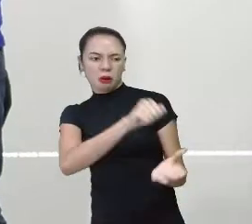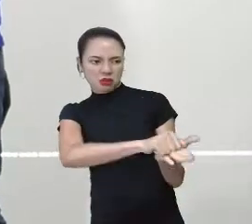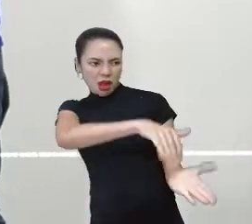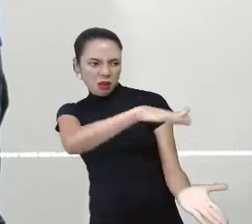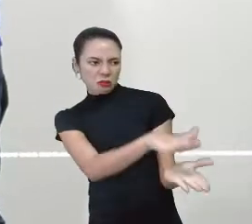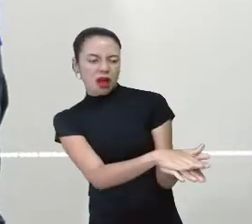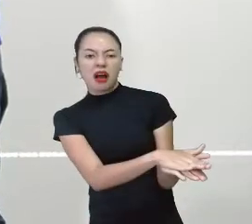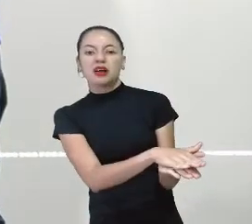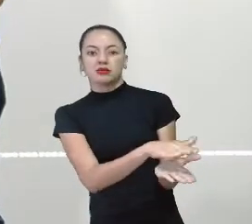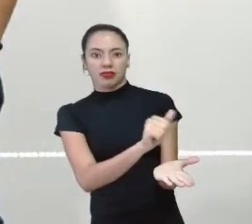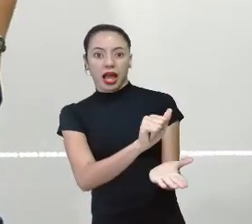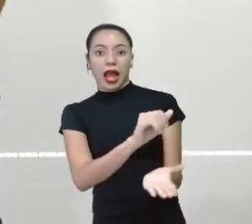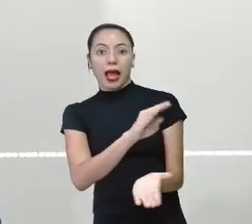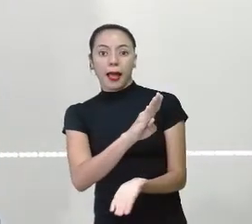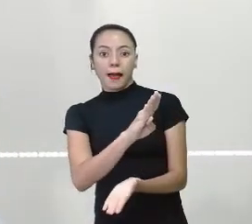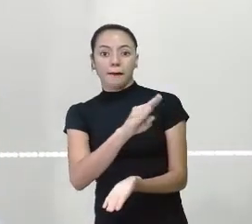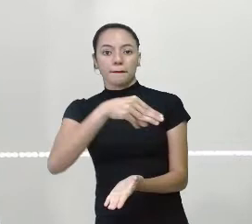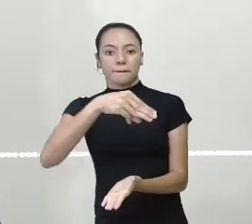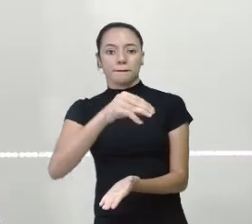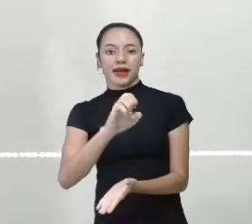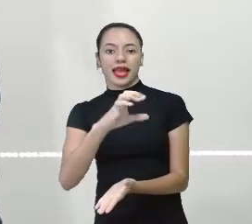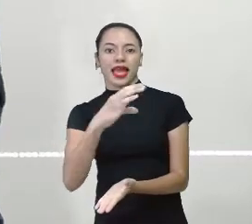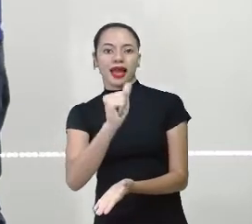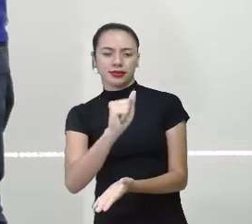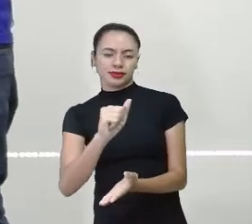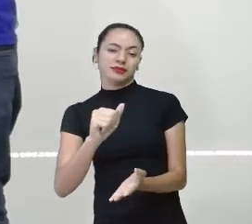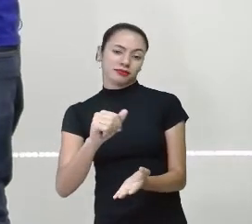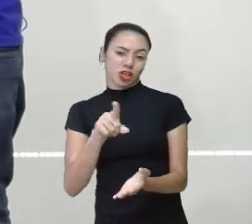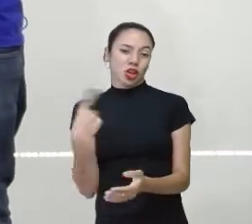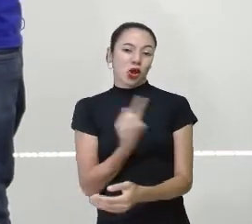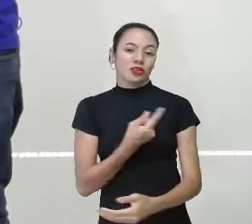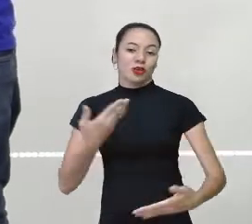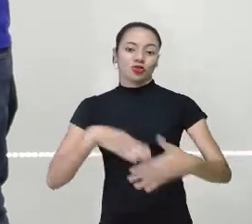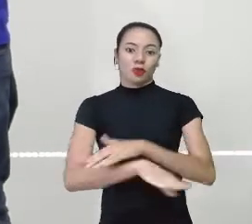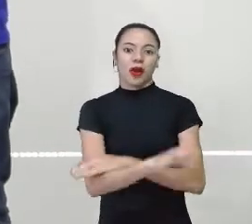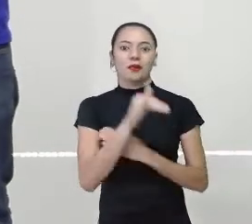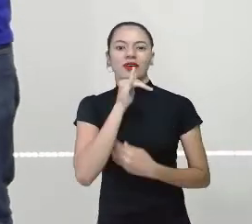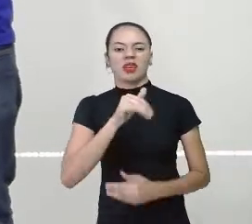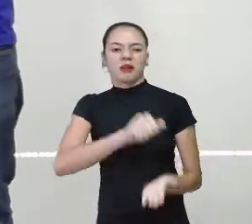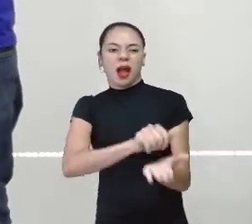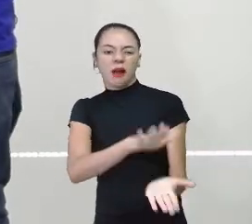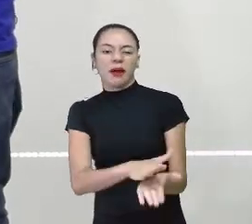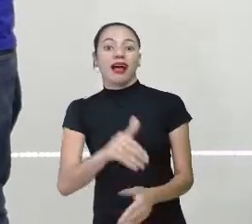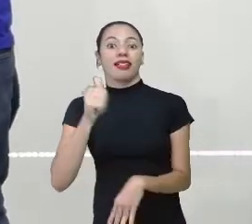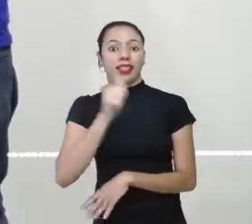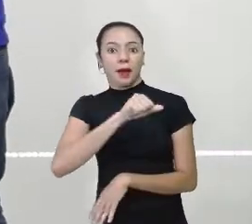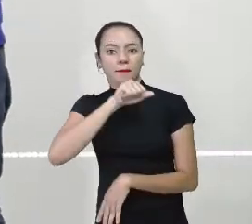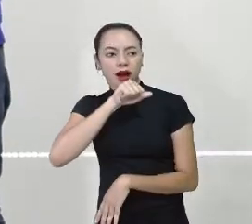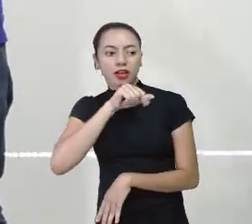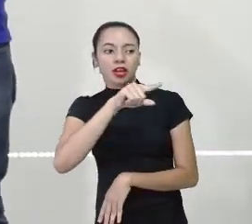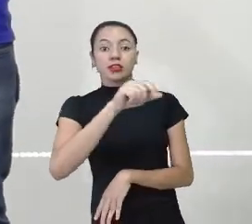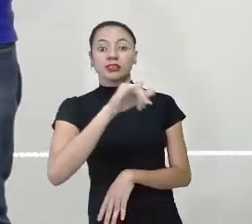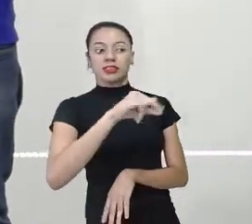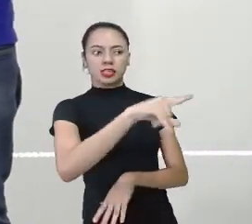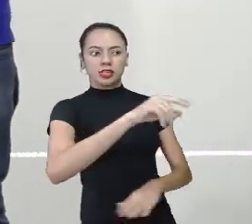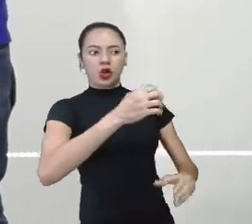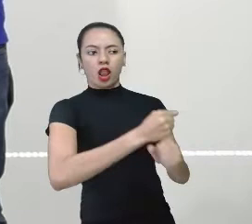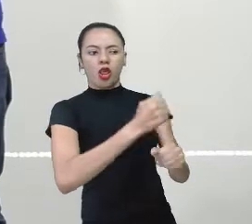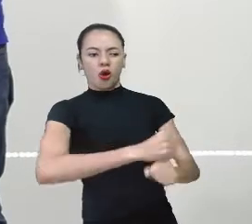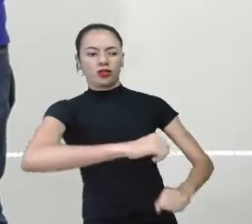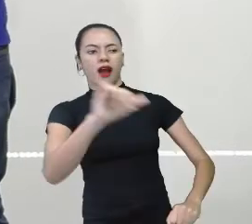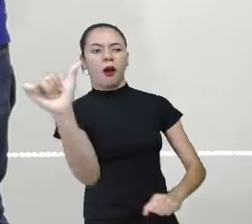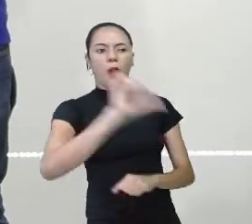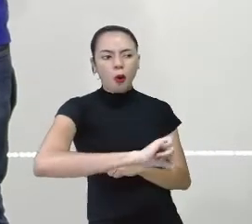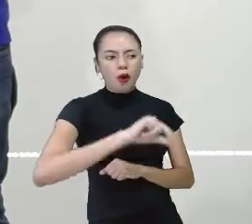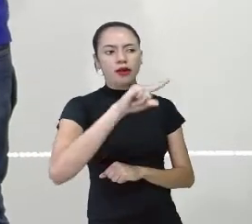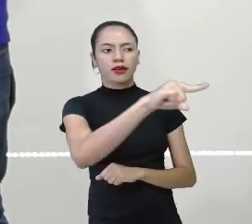né? Muita gente está acostumada a receber a ameaça da mãe, né? Menino, se tu fizer isso, se não tirar nota boa, vai perder tal coisa, vai deixar tal